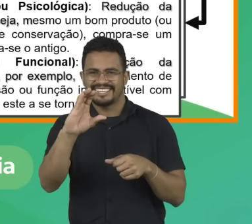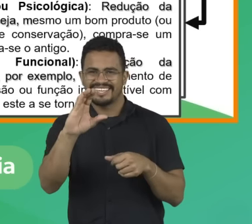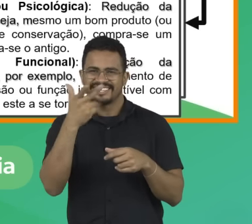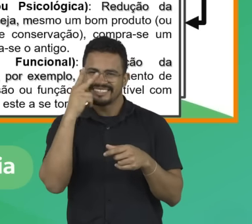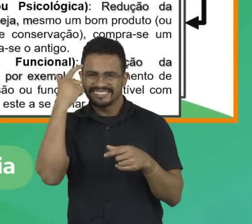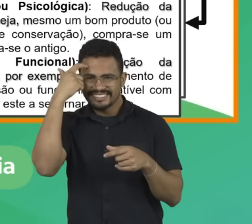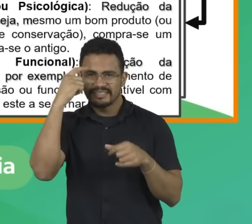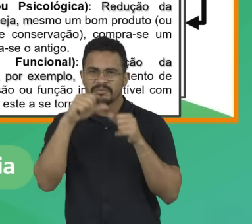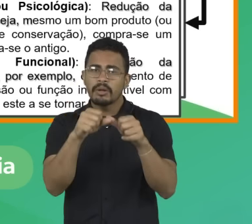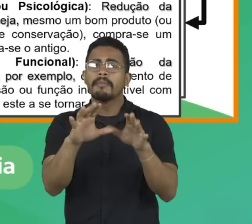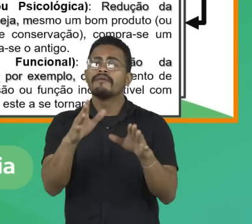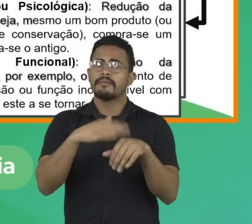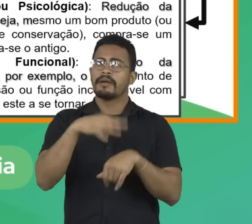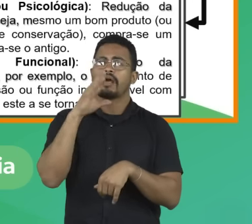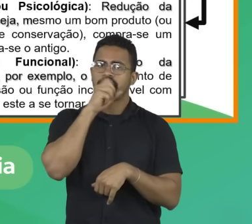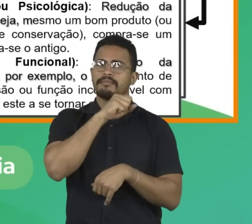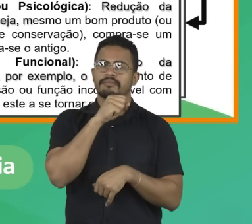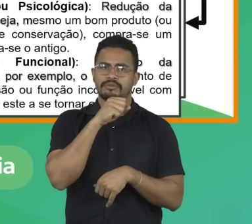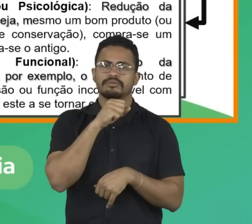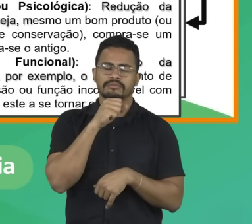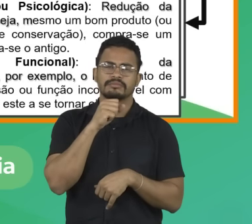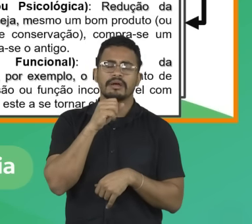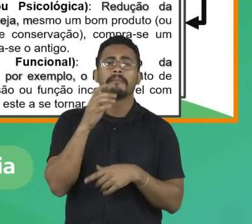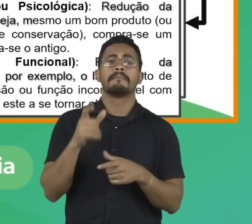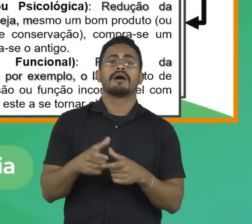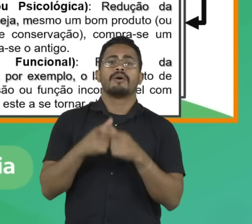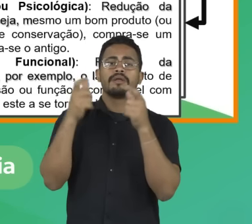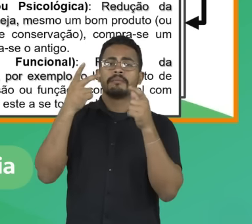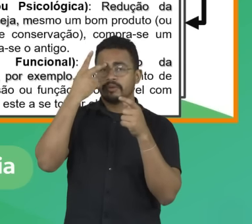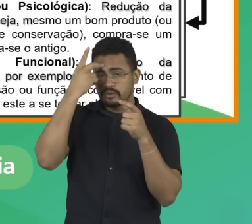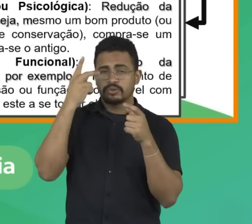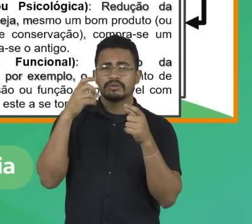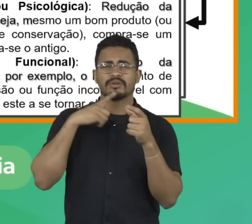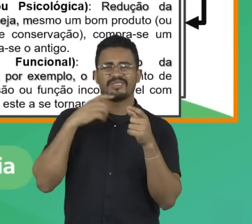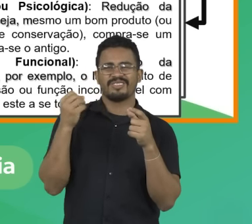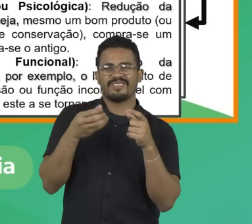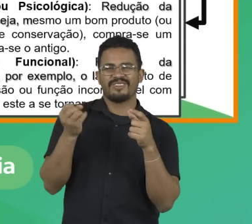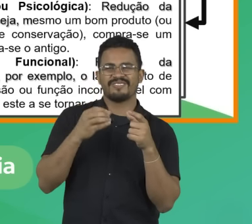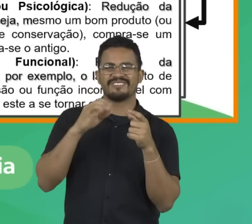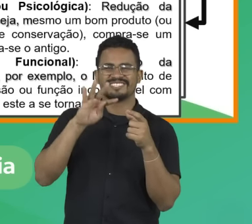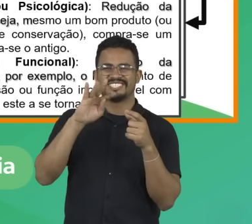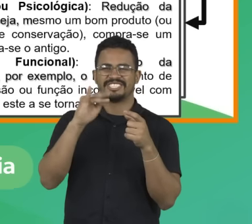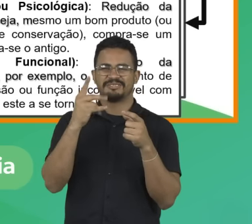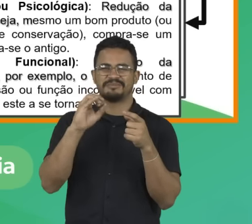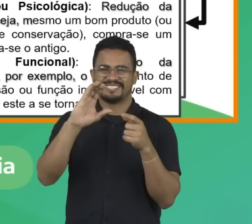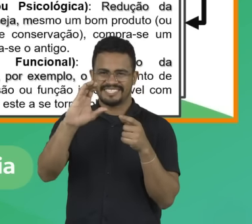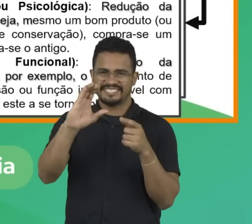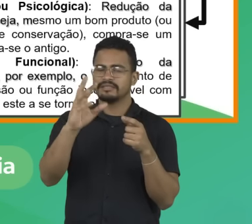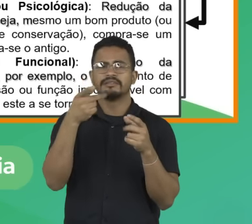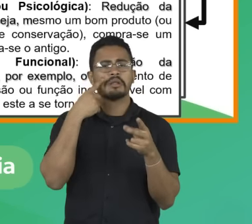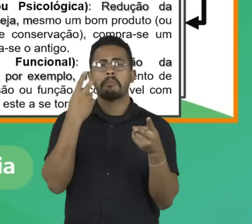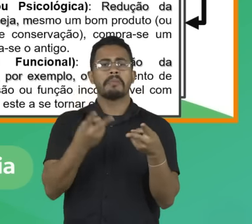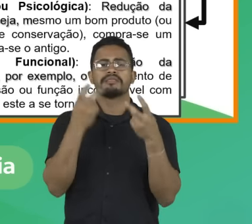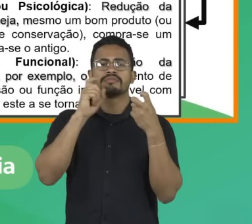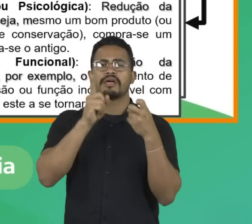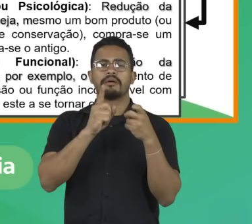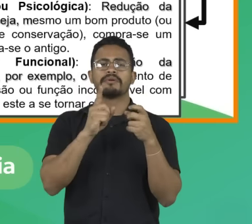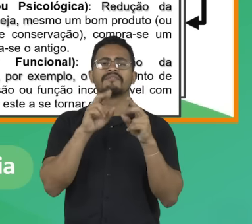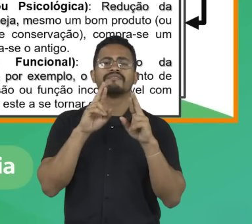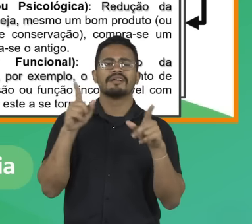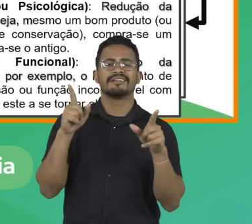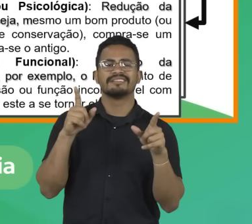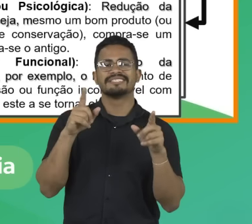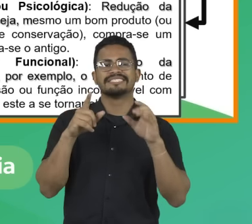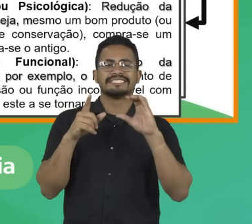rápido. A maioria das pessoas que têm um novo padrão de USB tipo C não percebe a diferença do USB-C dentro das suas